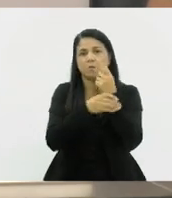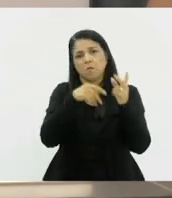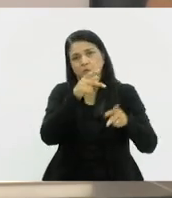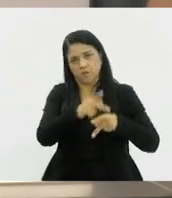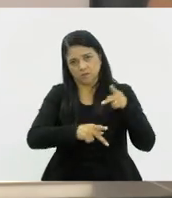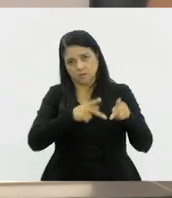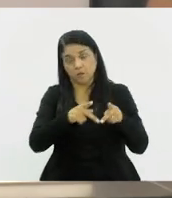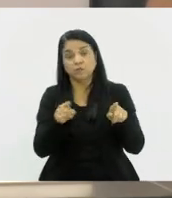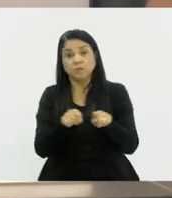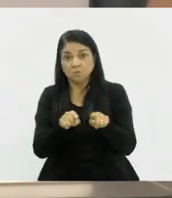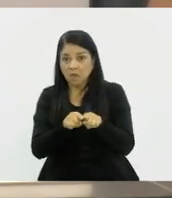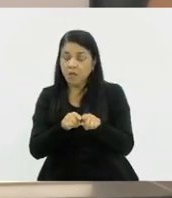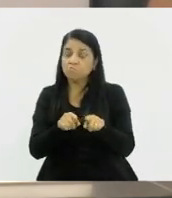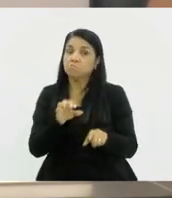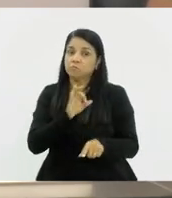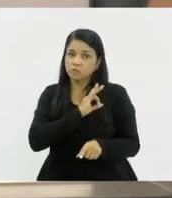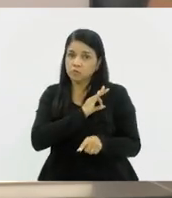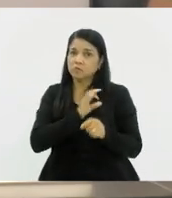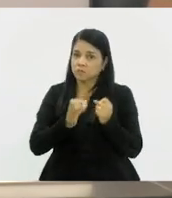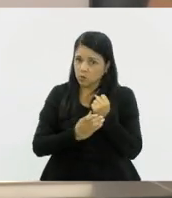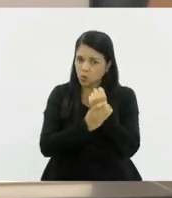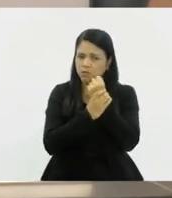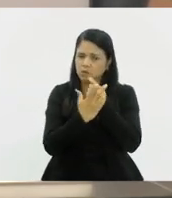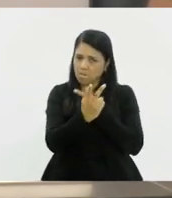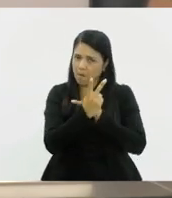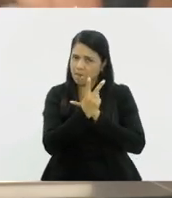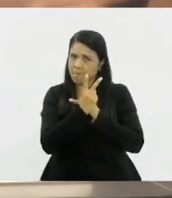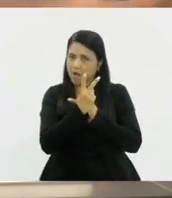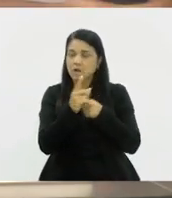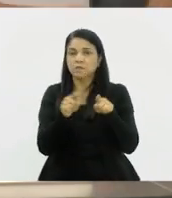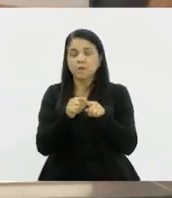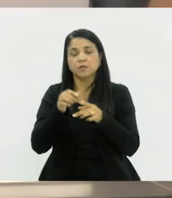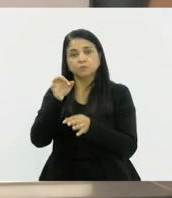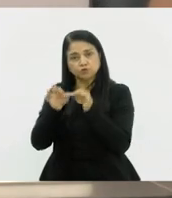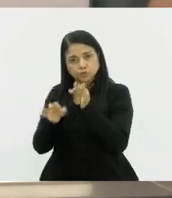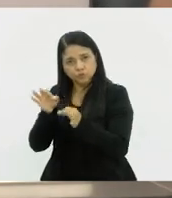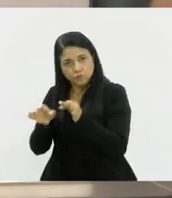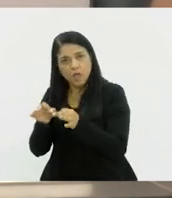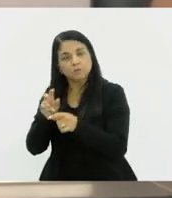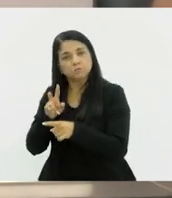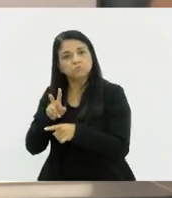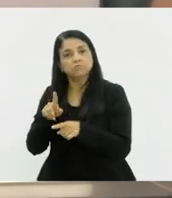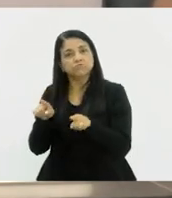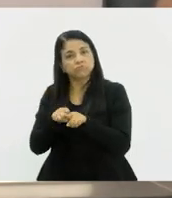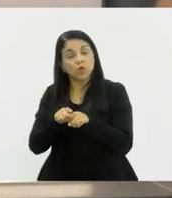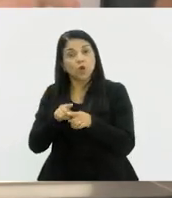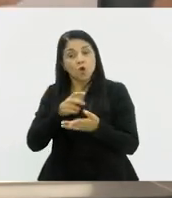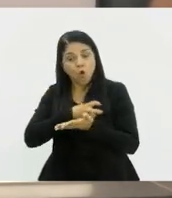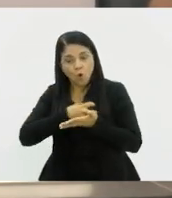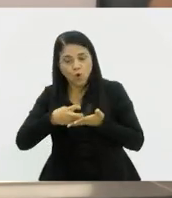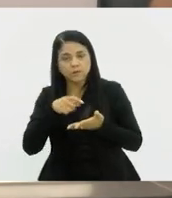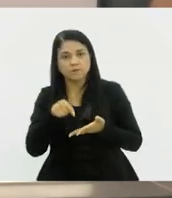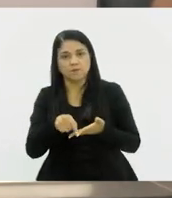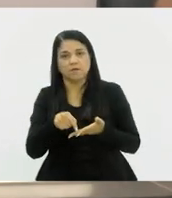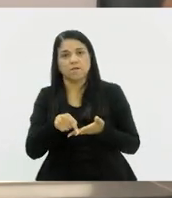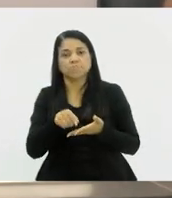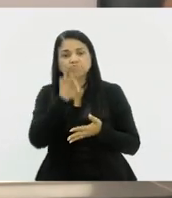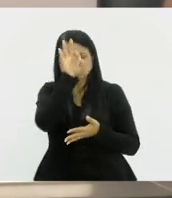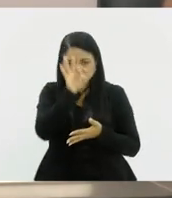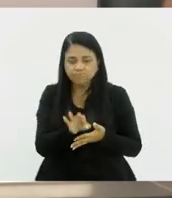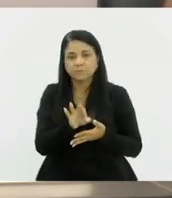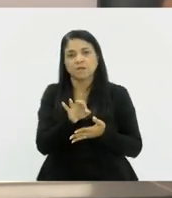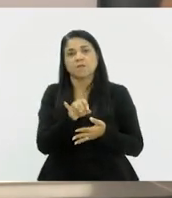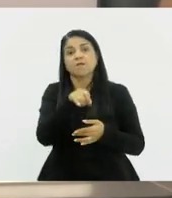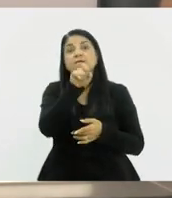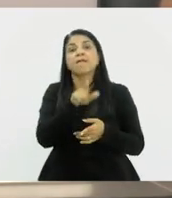para a polícia né que é segurança também para o judiciário de condenar aquele que efetivamente tem que condenar não é